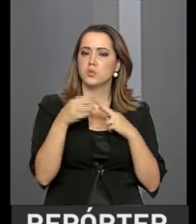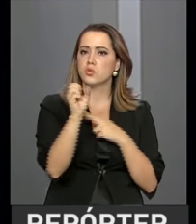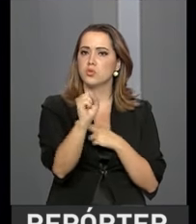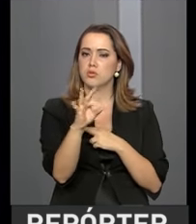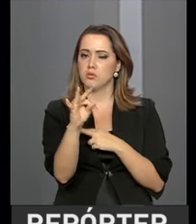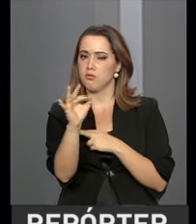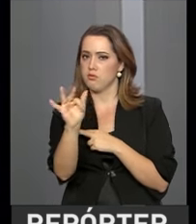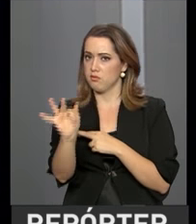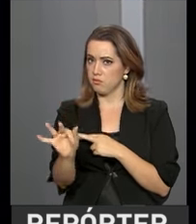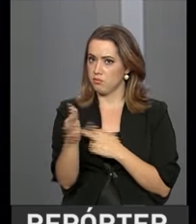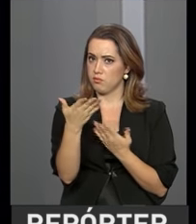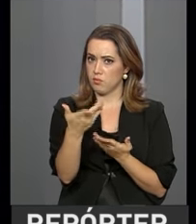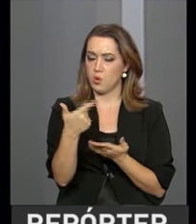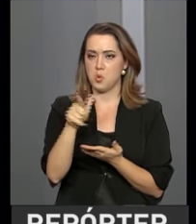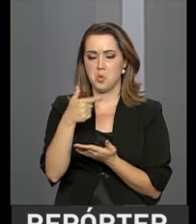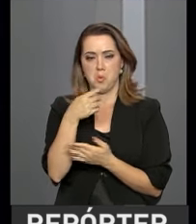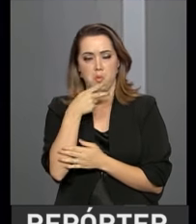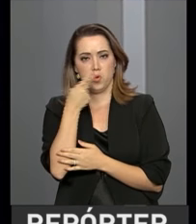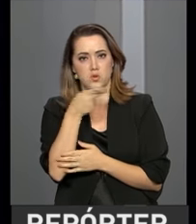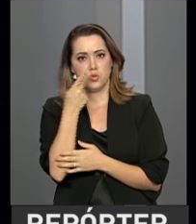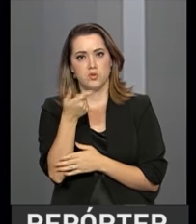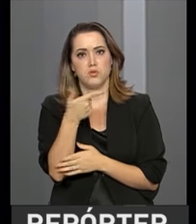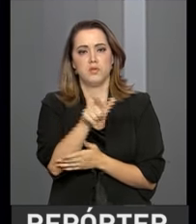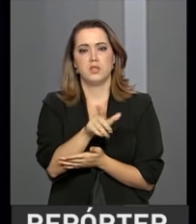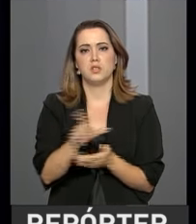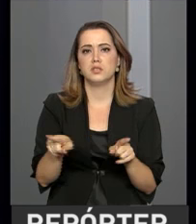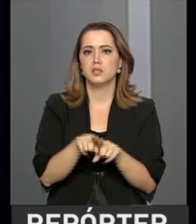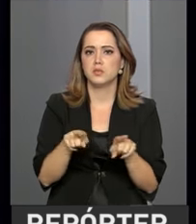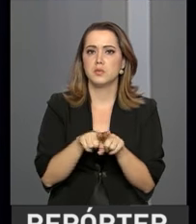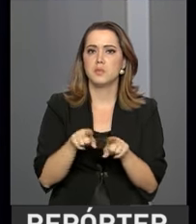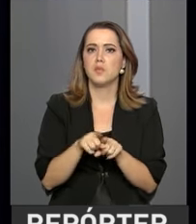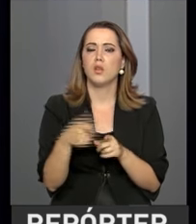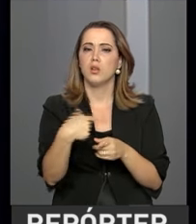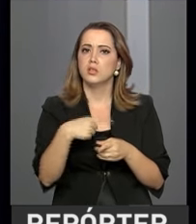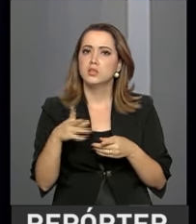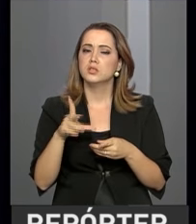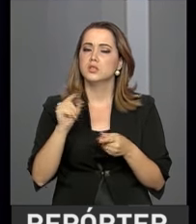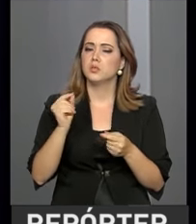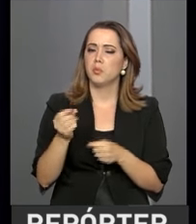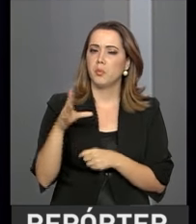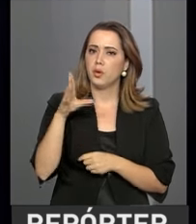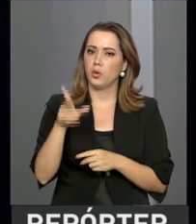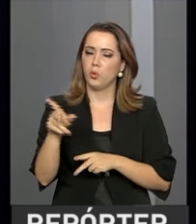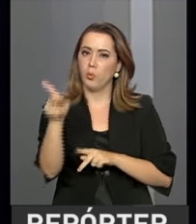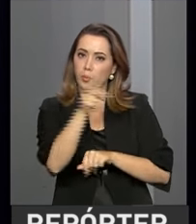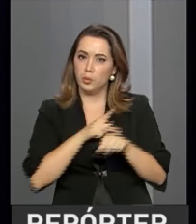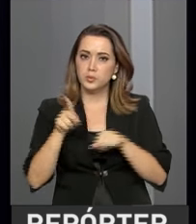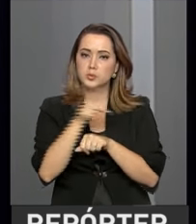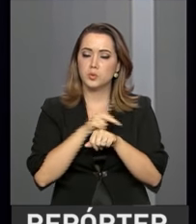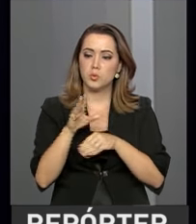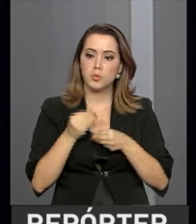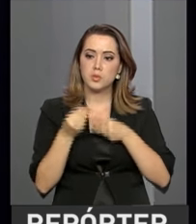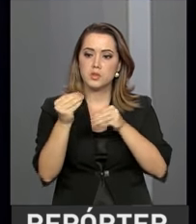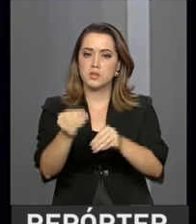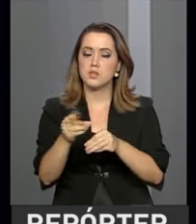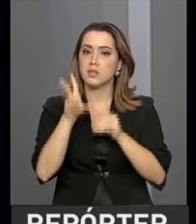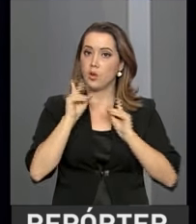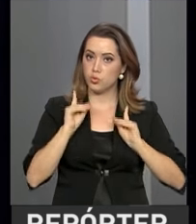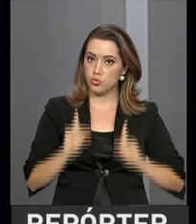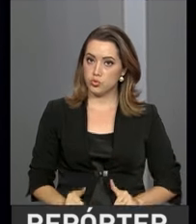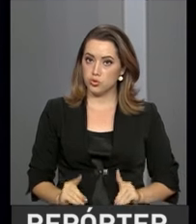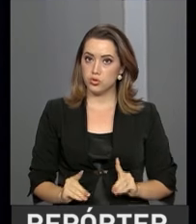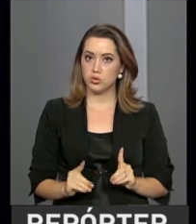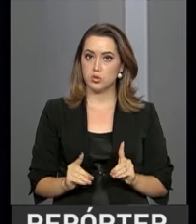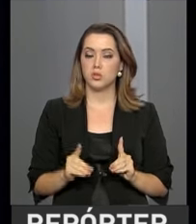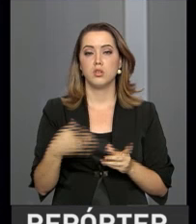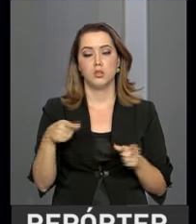Federal. Não se ignora também a generosidade do país e das instituições, com as garantias asseguradas na